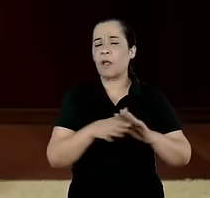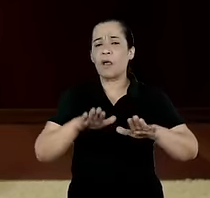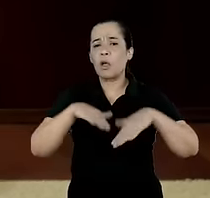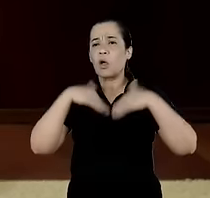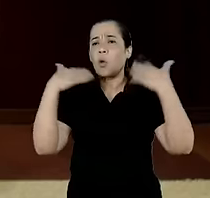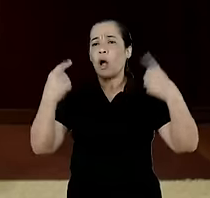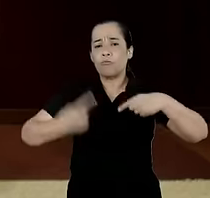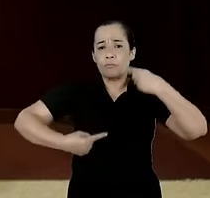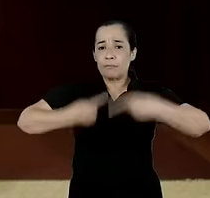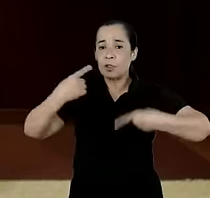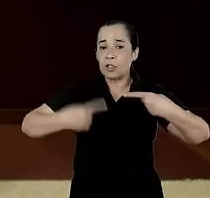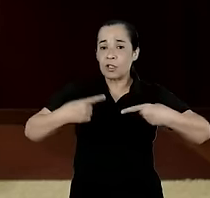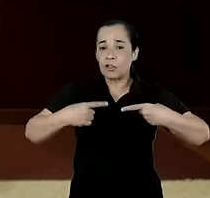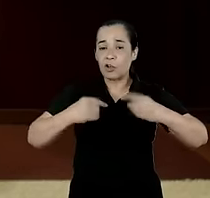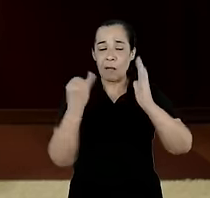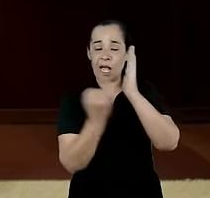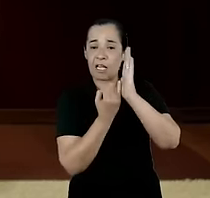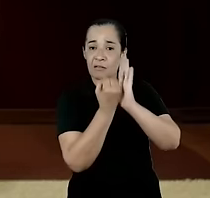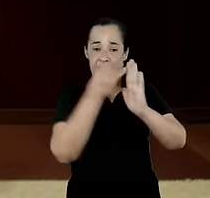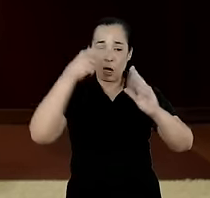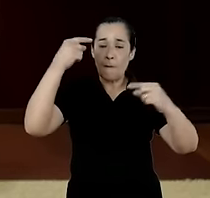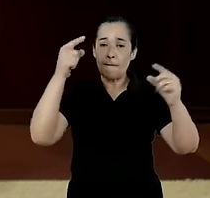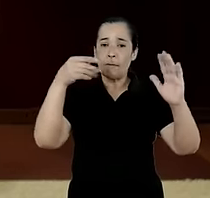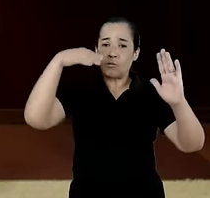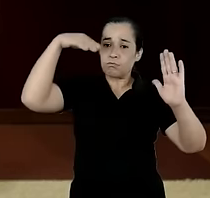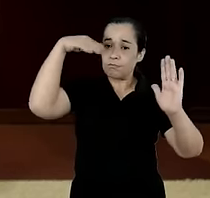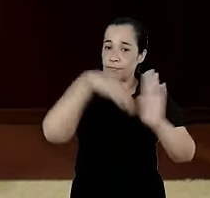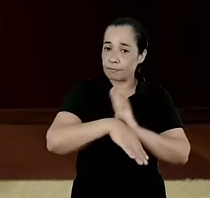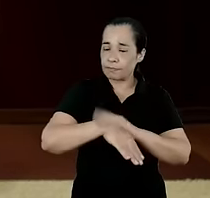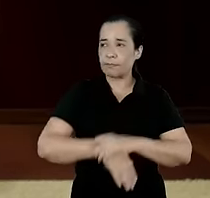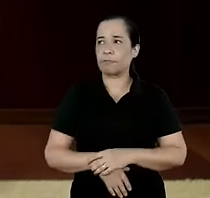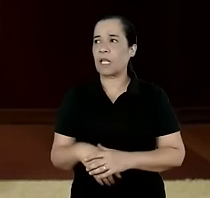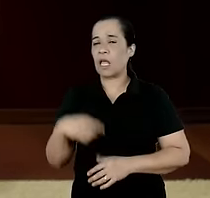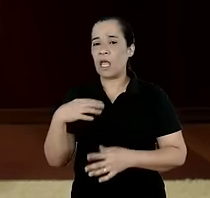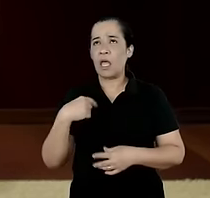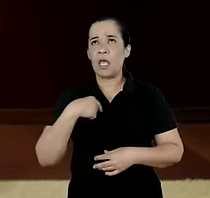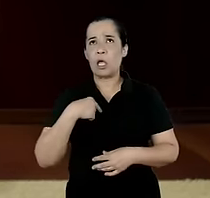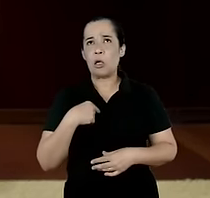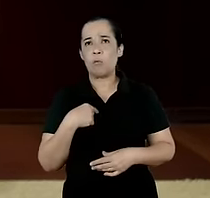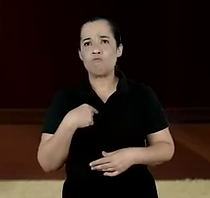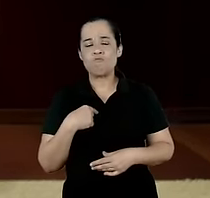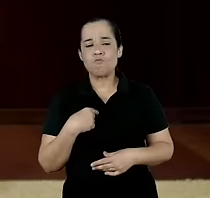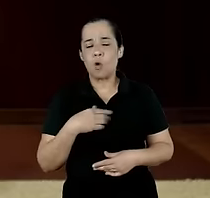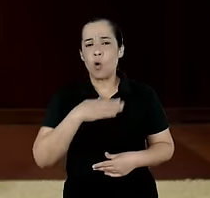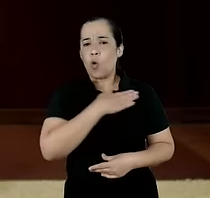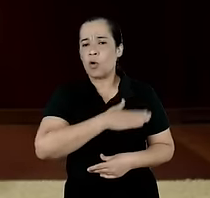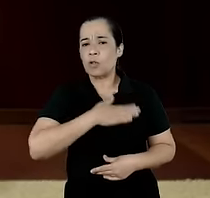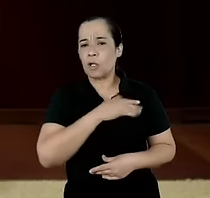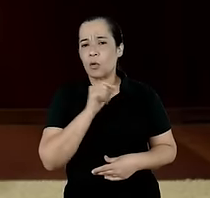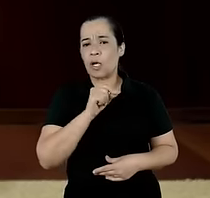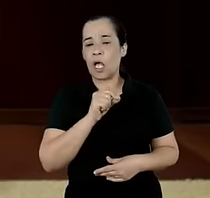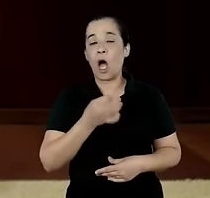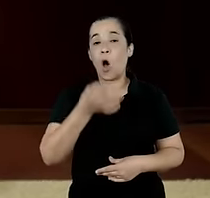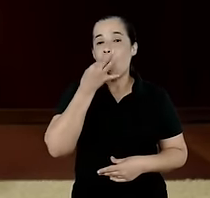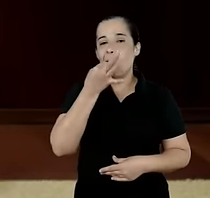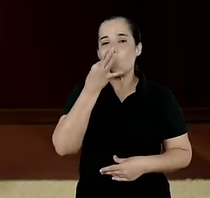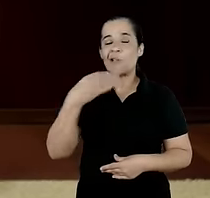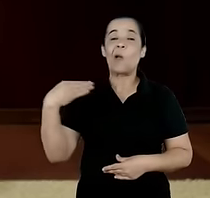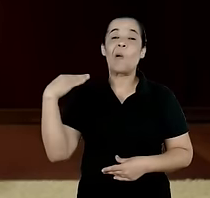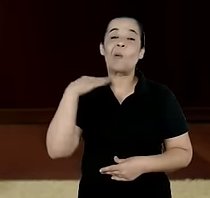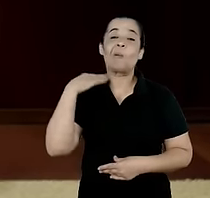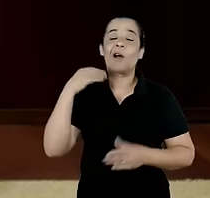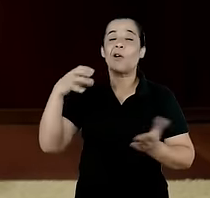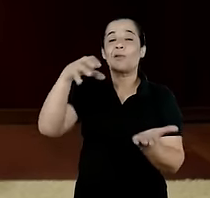combater a inflação nesse ambiente sim o que o que mais me chamou atenção foi a fala do Banco Central com relação aos desafios